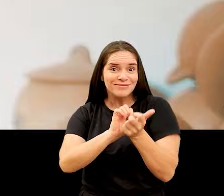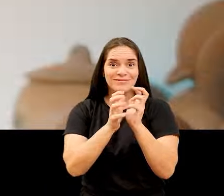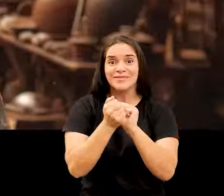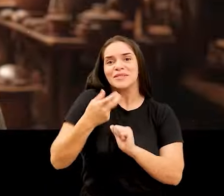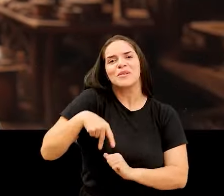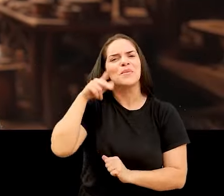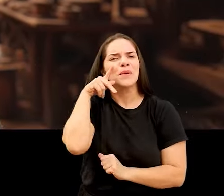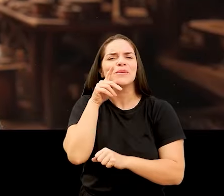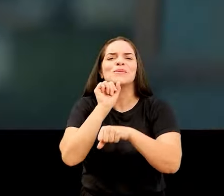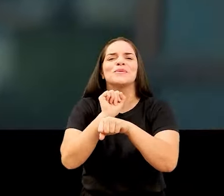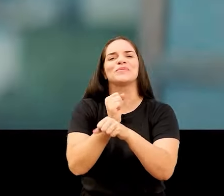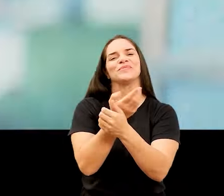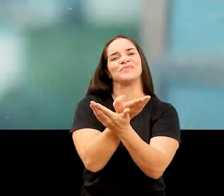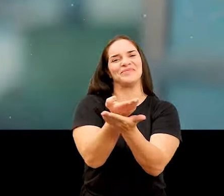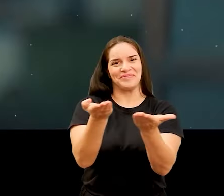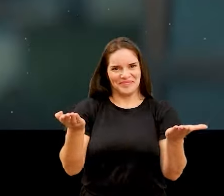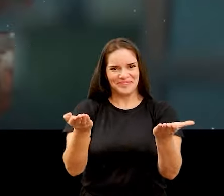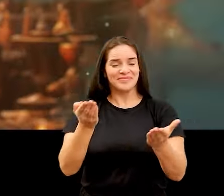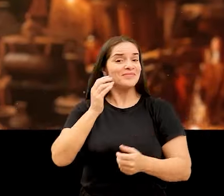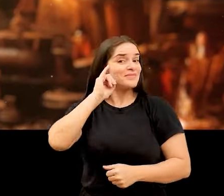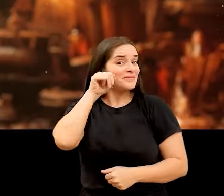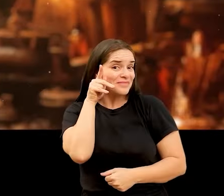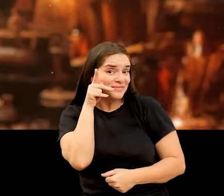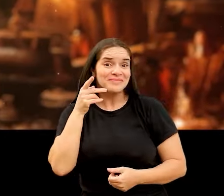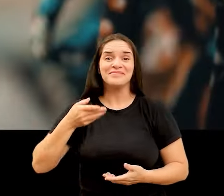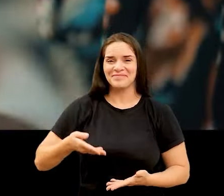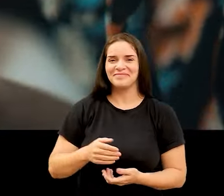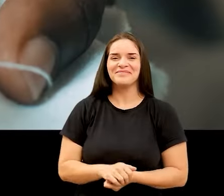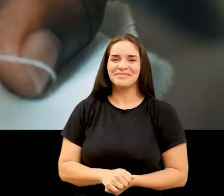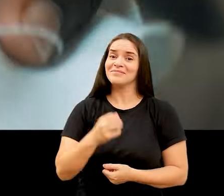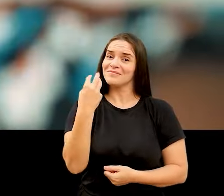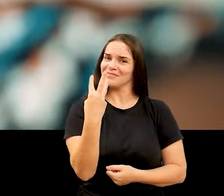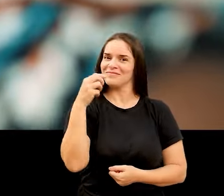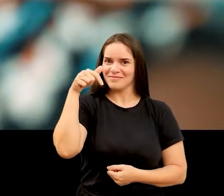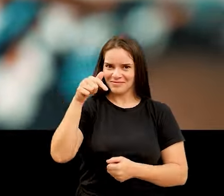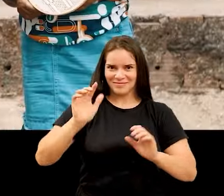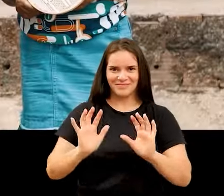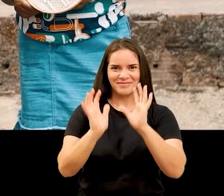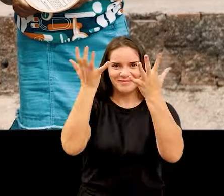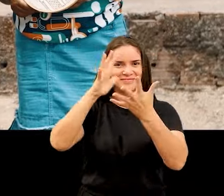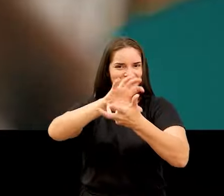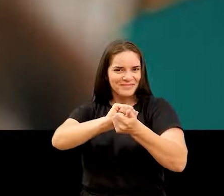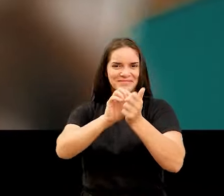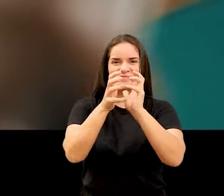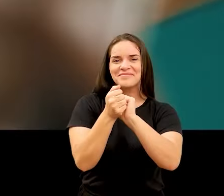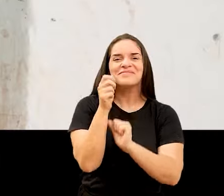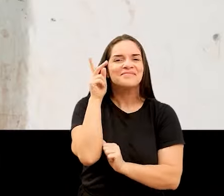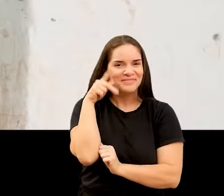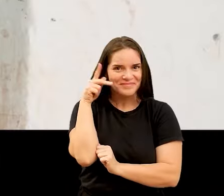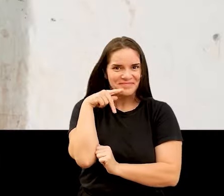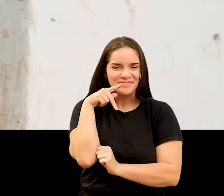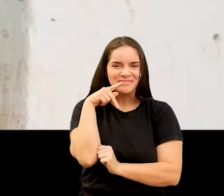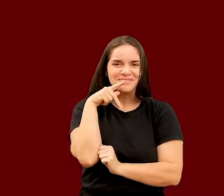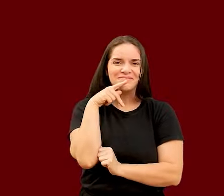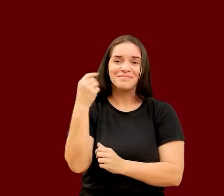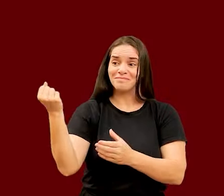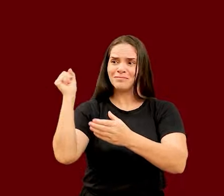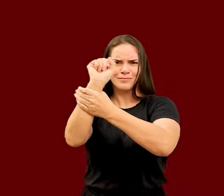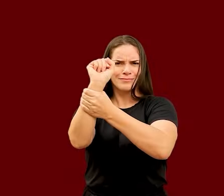artesanato paraibano esperam por você em João Pessoa. 37º Salão do Artesanato